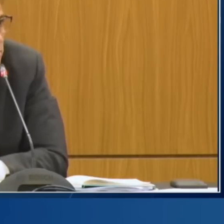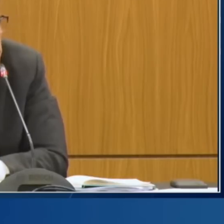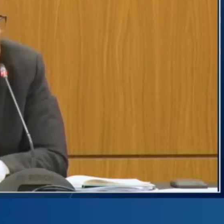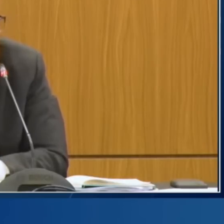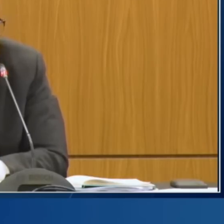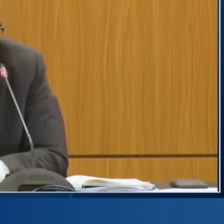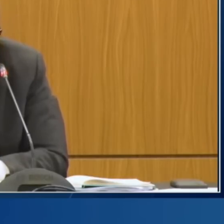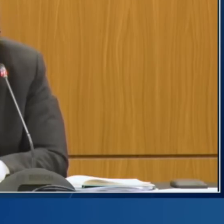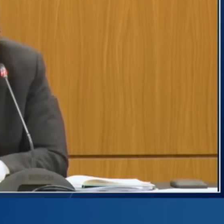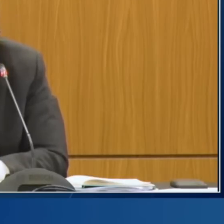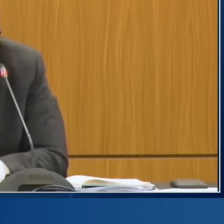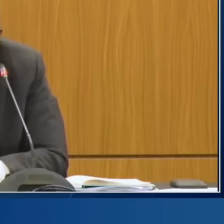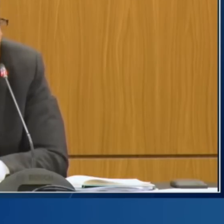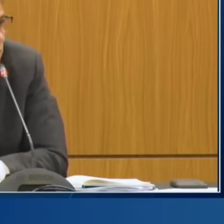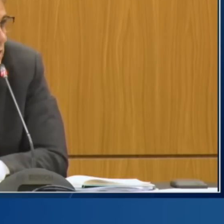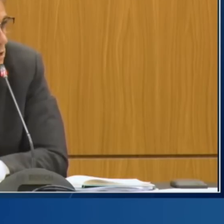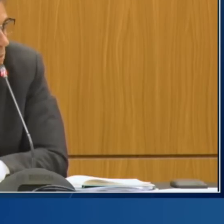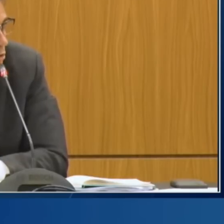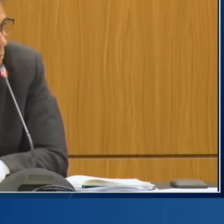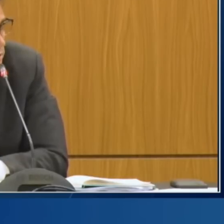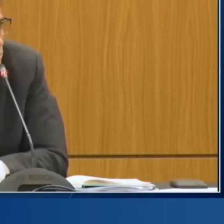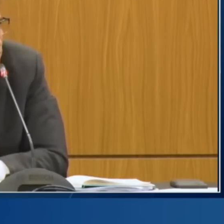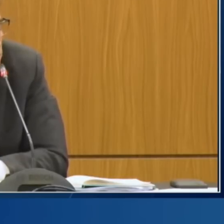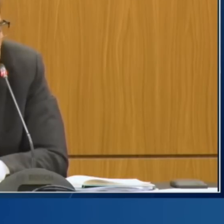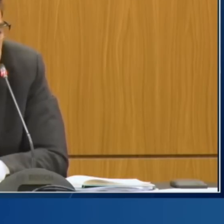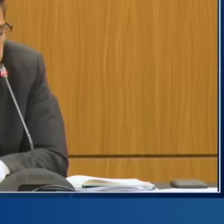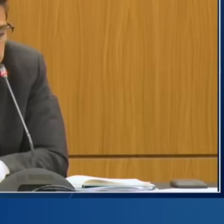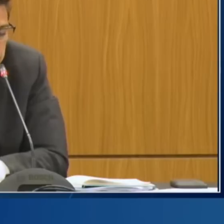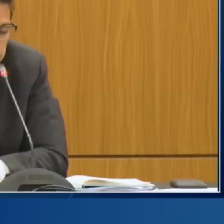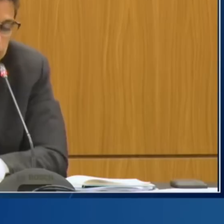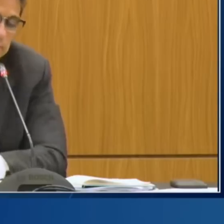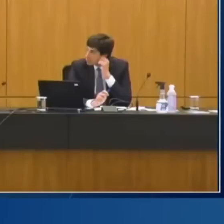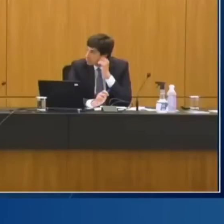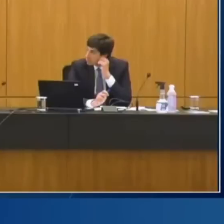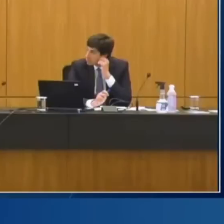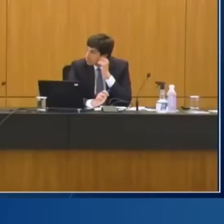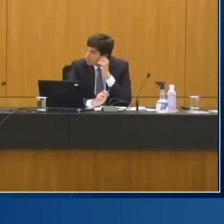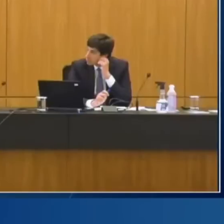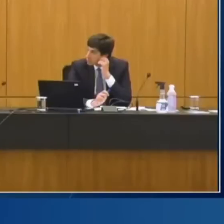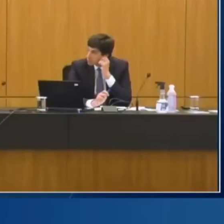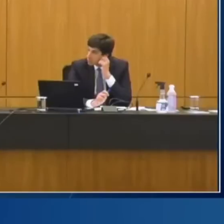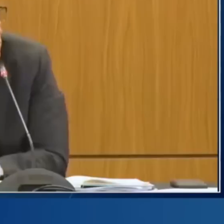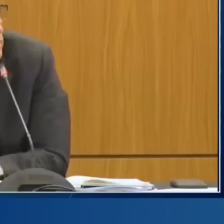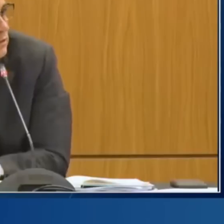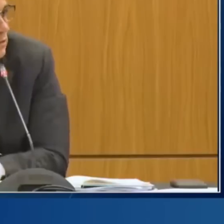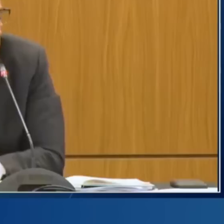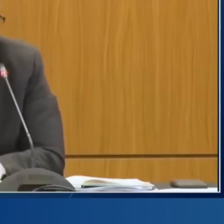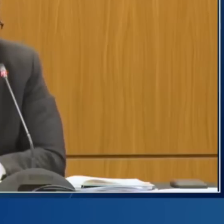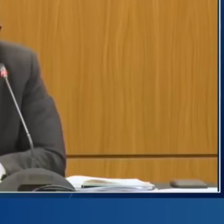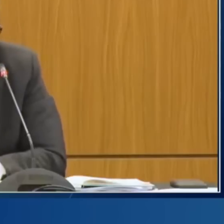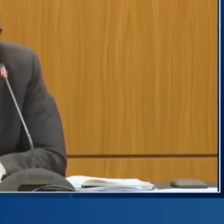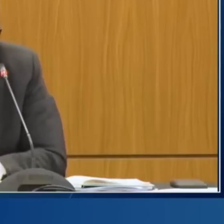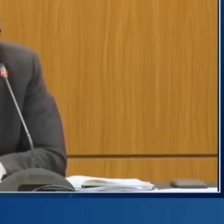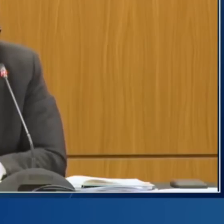das contas, isso fere a democracia. Porque a gente votou em outubro de 2022, a maioria da população, para